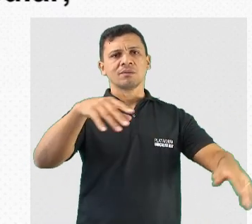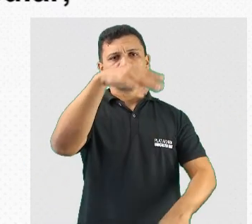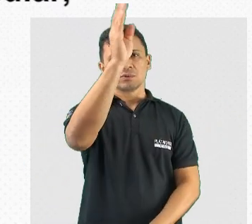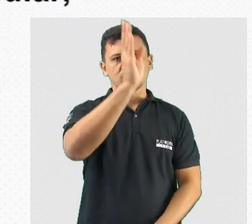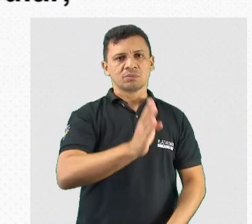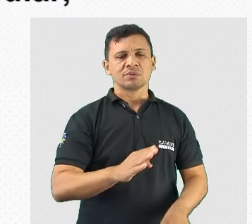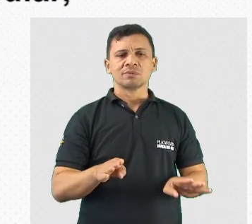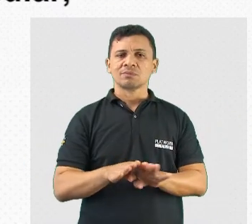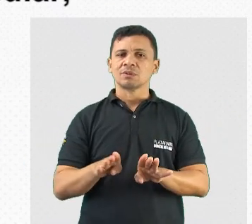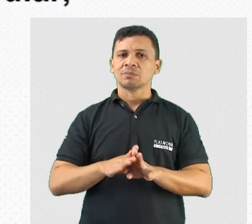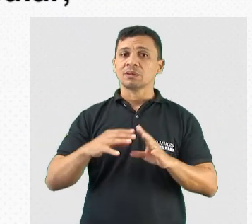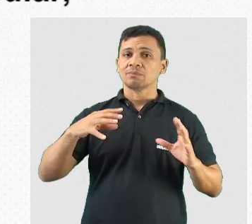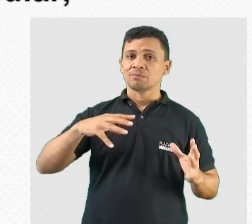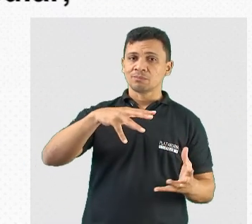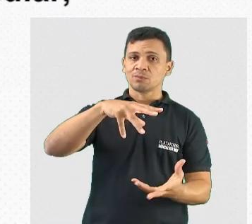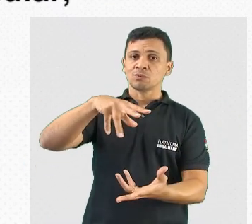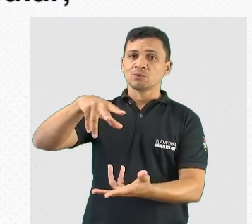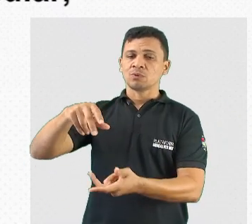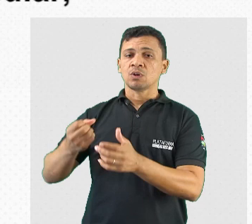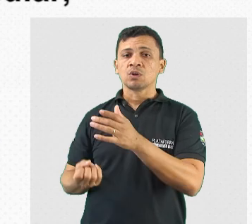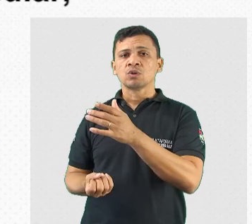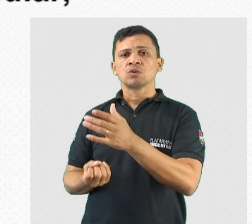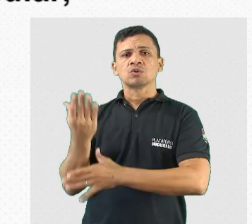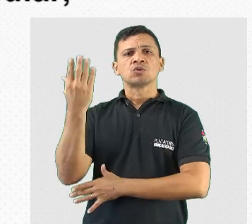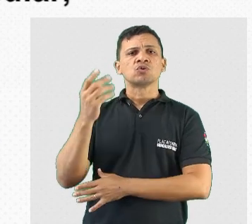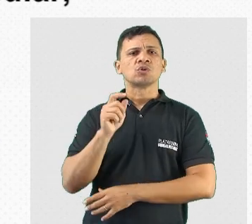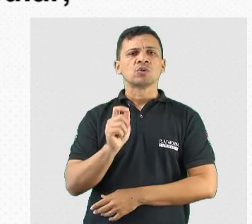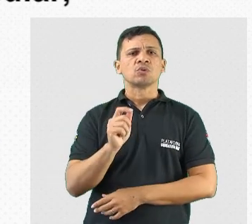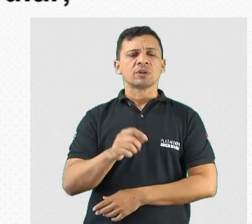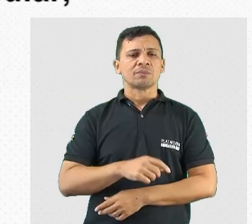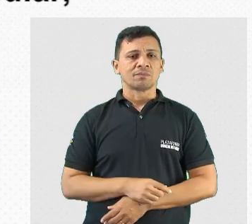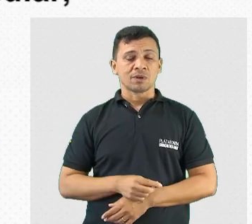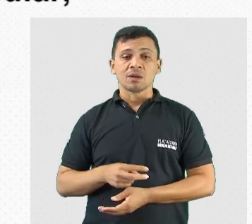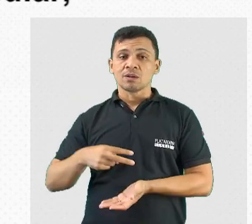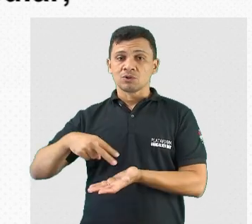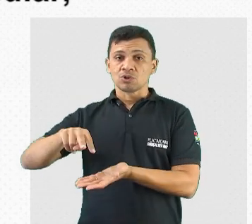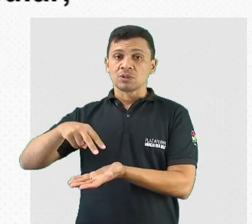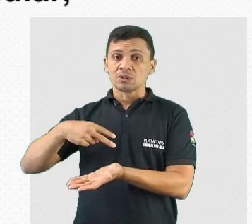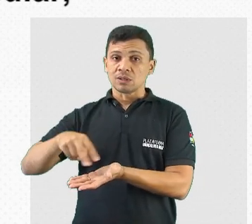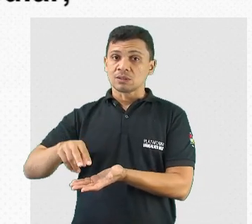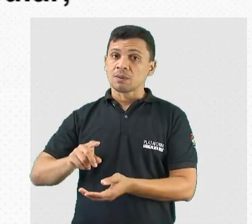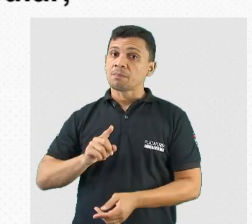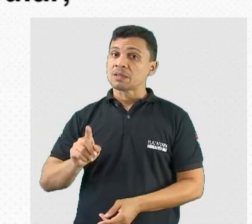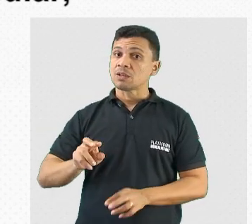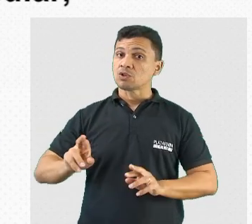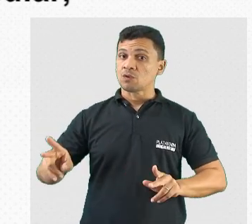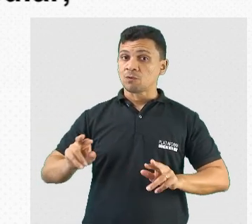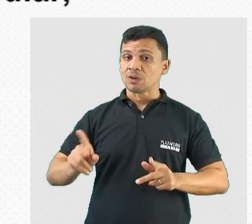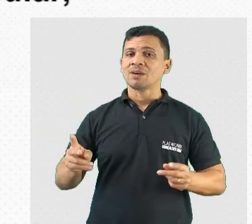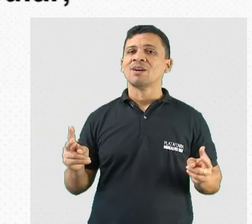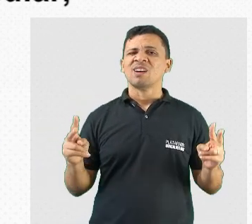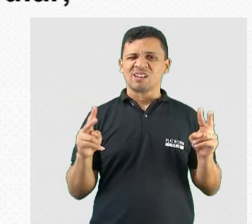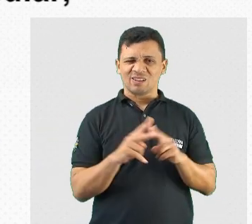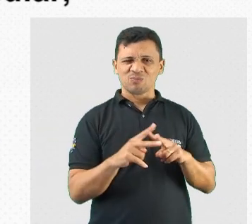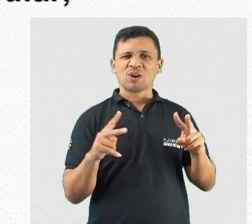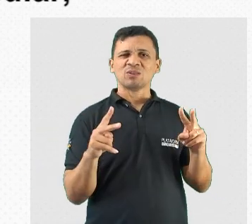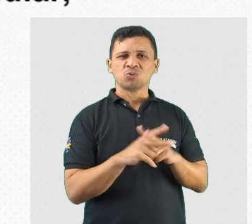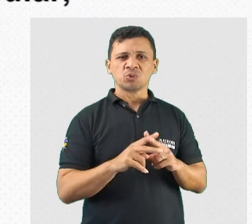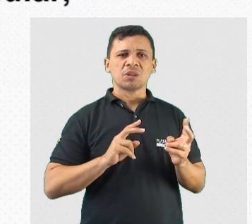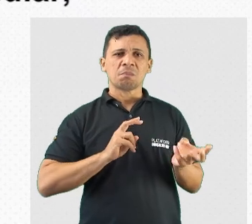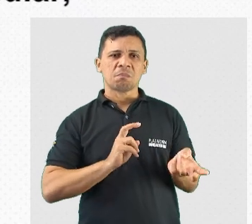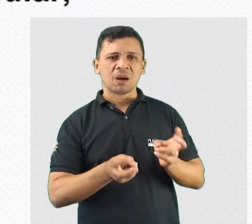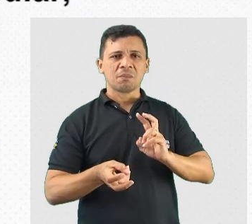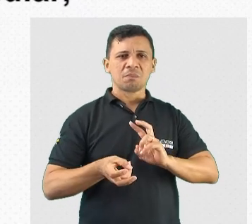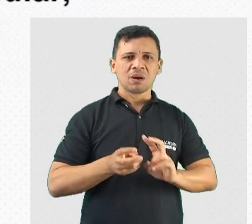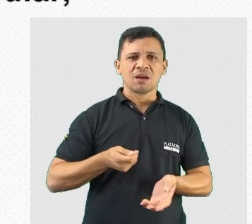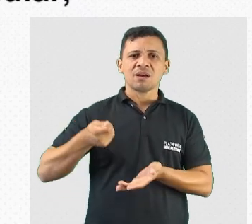pelo mundo. Ele surge inicialmente de processos de dança, mas é uma luta, deixa claro isso, e é uma manifestação de resistência